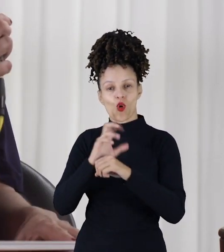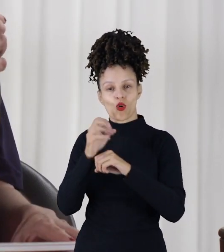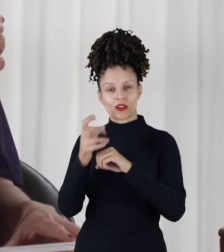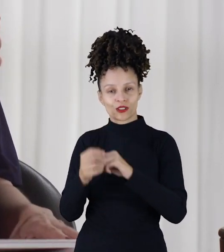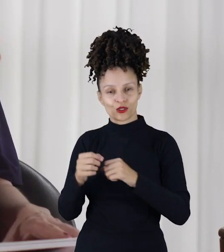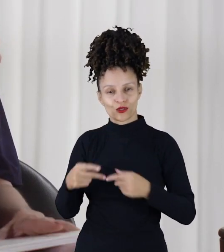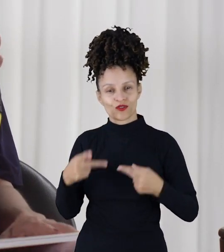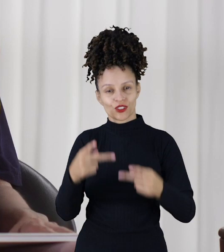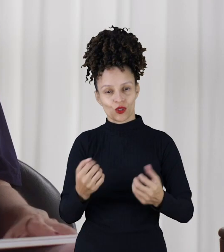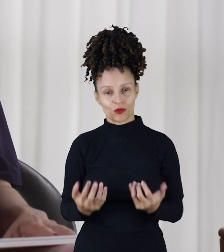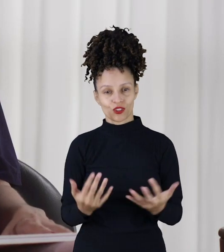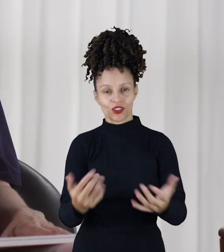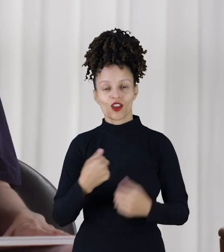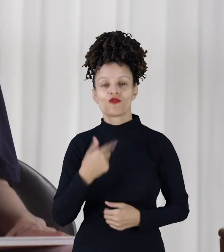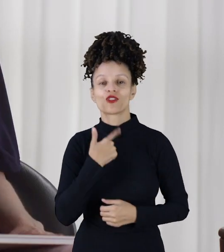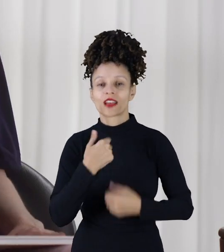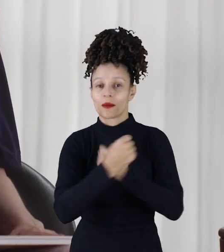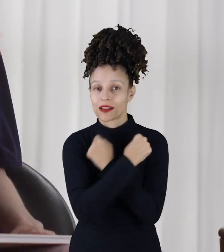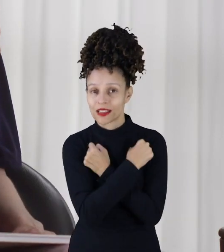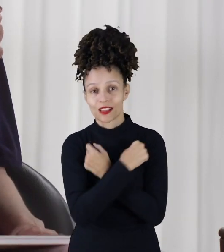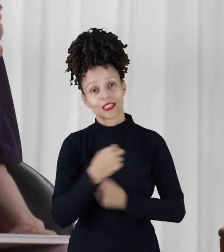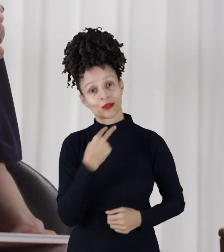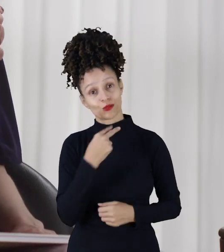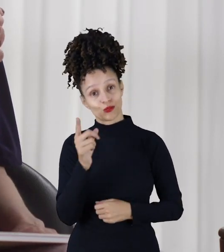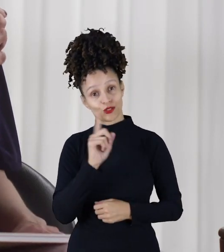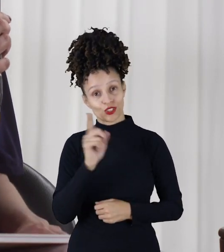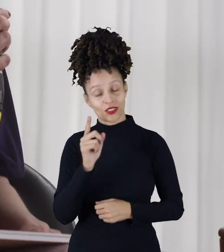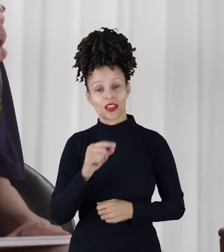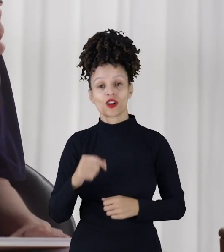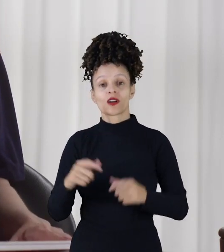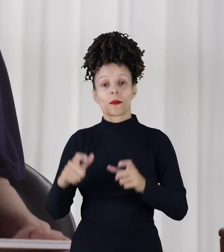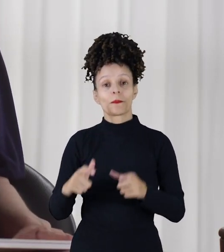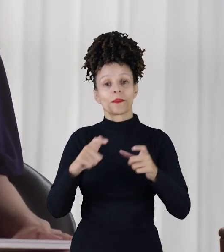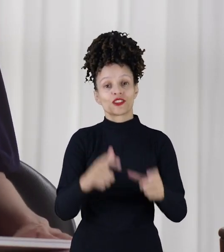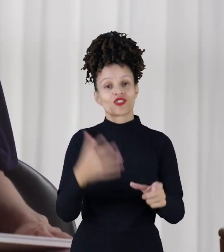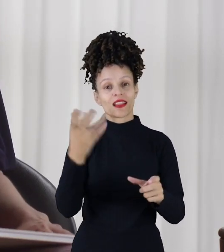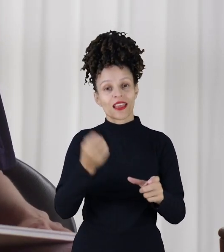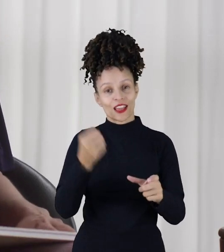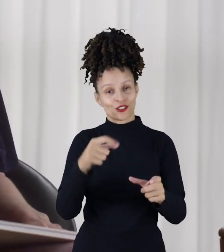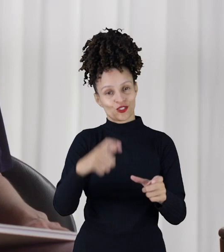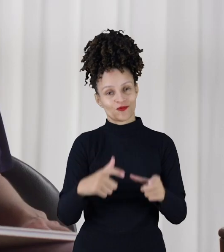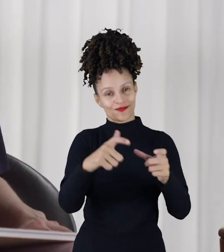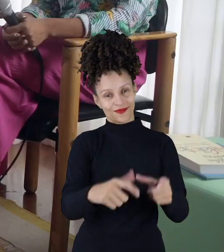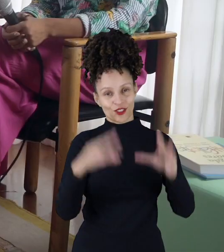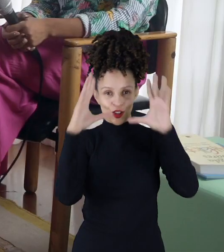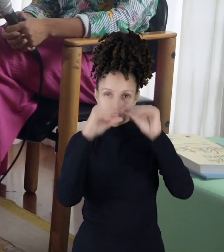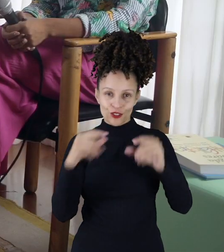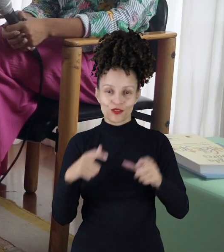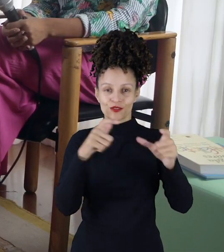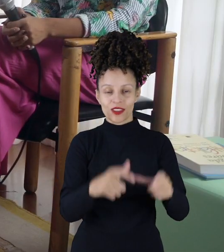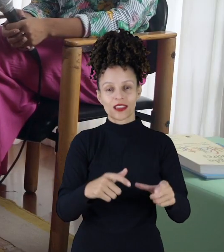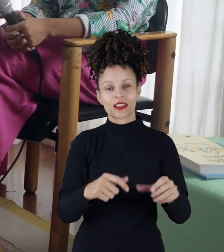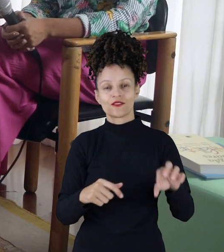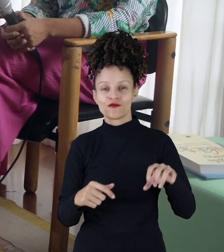ouriço visitou o meu jardim e eu tive muita vontade de abraçá-lo e não podia. Então eu colocava um pratinho de leite para ele todas as